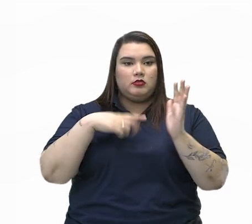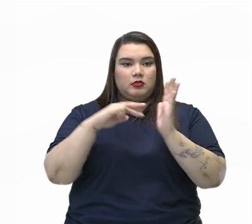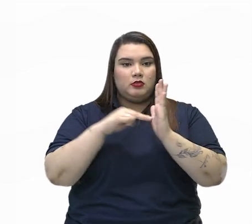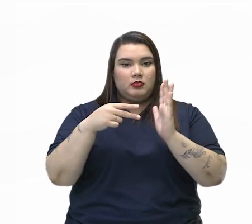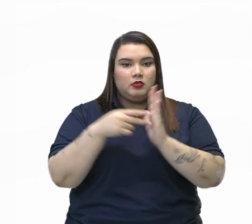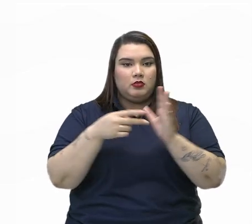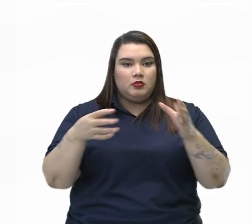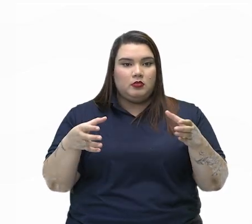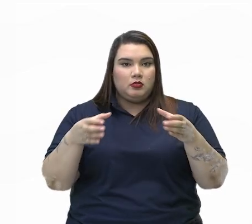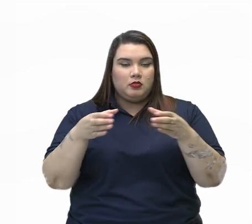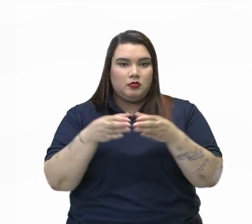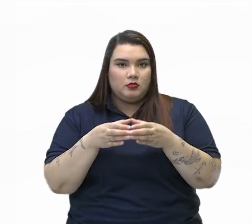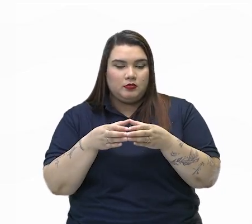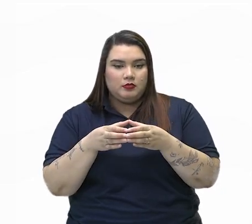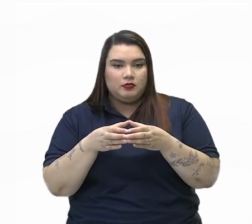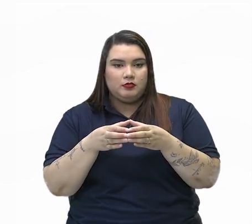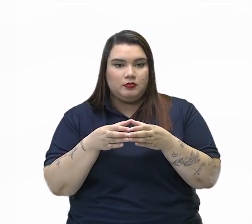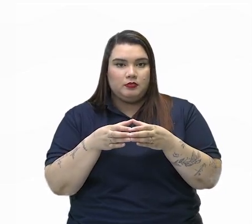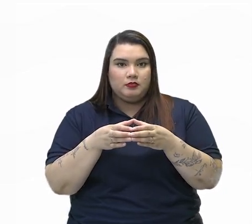algo